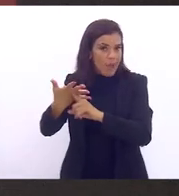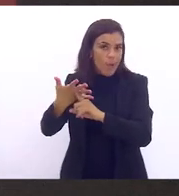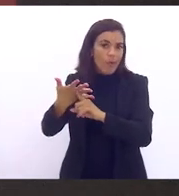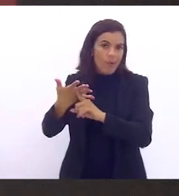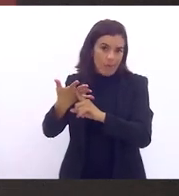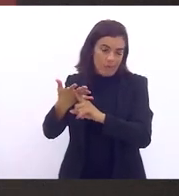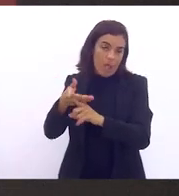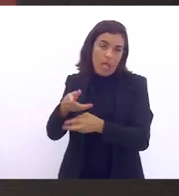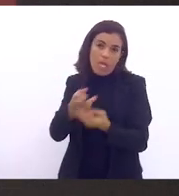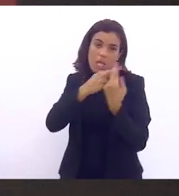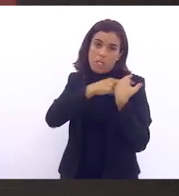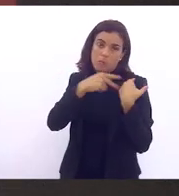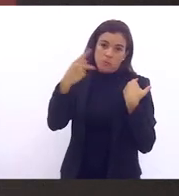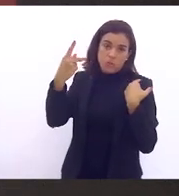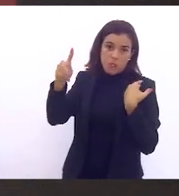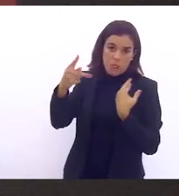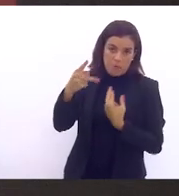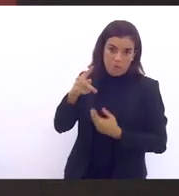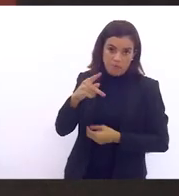órgão